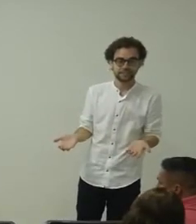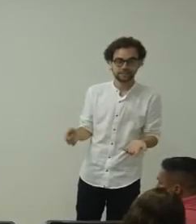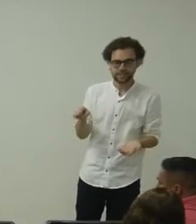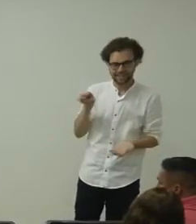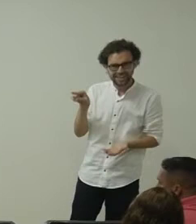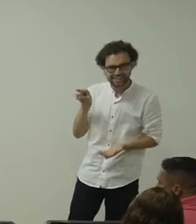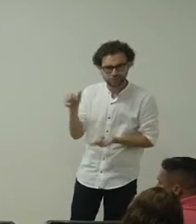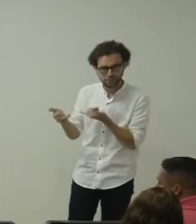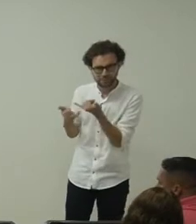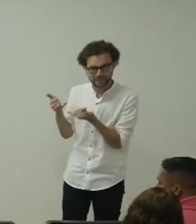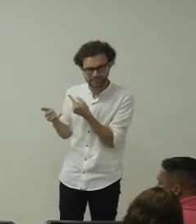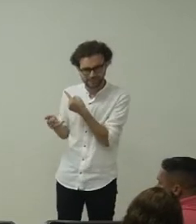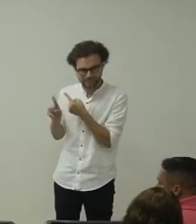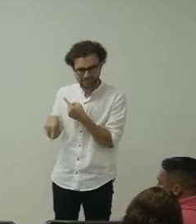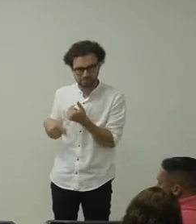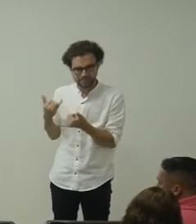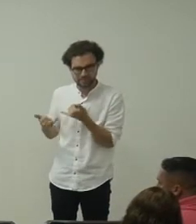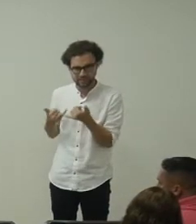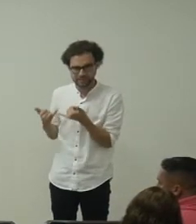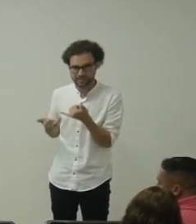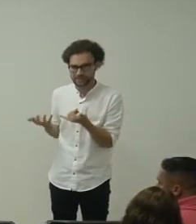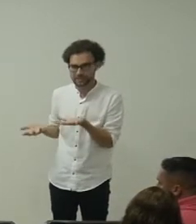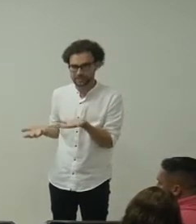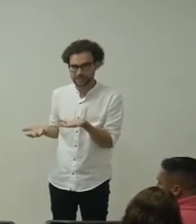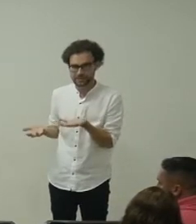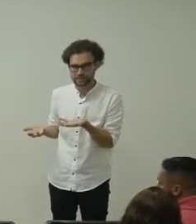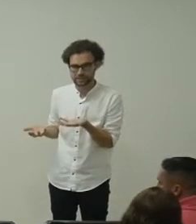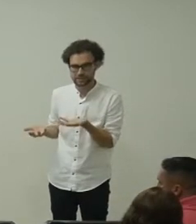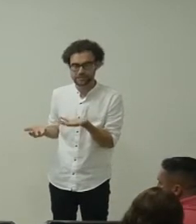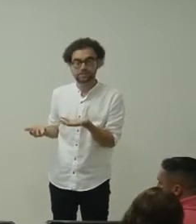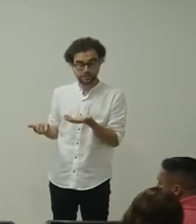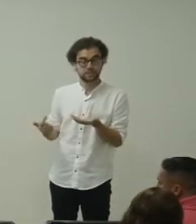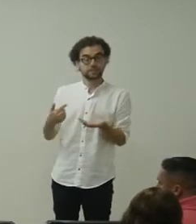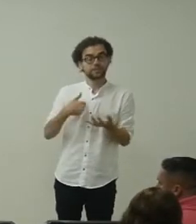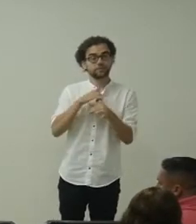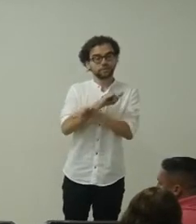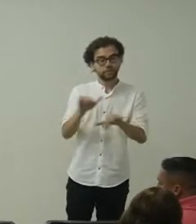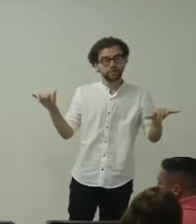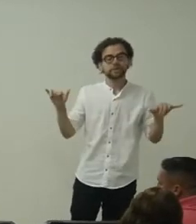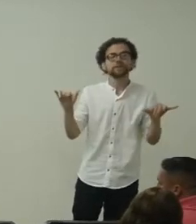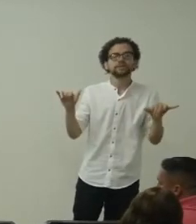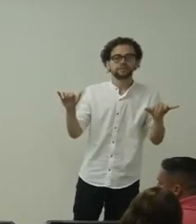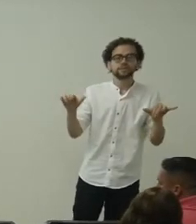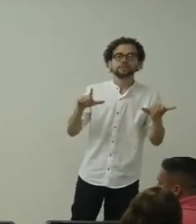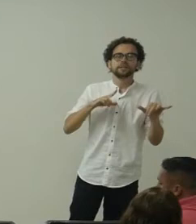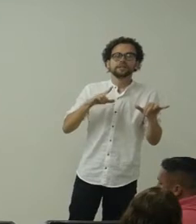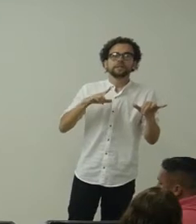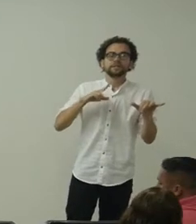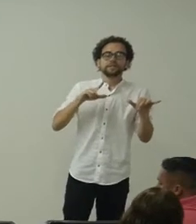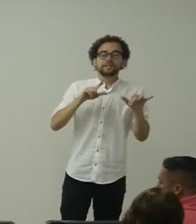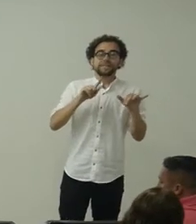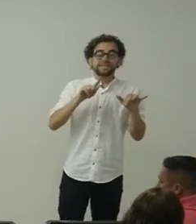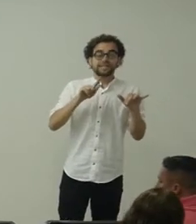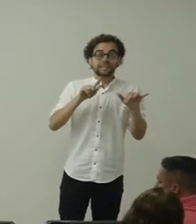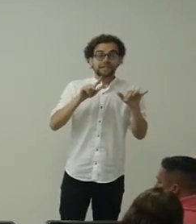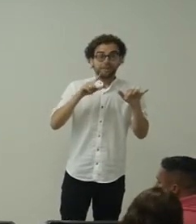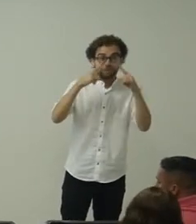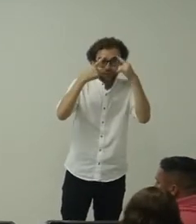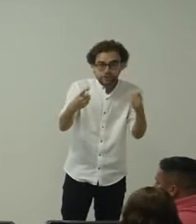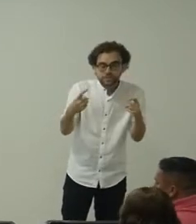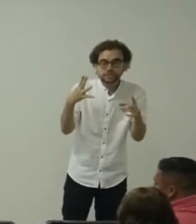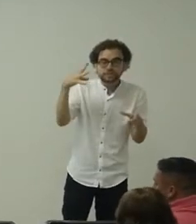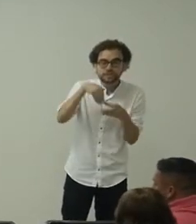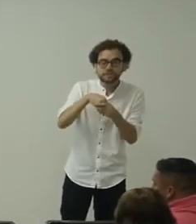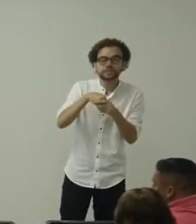Isso é brincadeira? E aí, eu estou falando, e veja bem, a agressividade, a violência também,